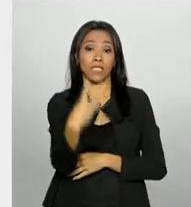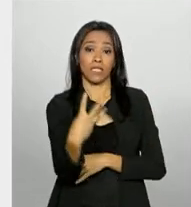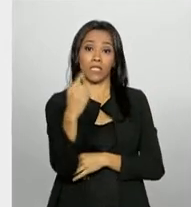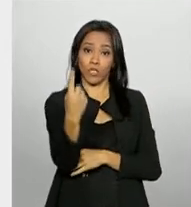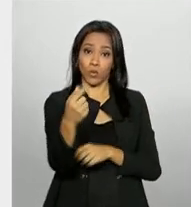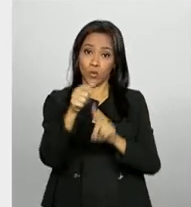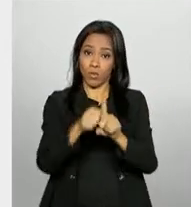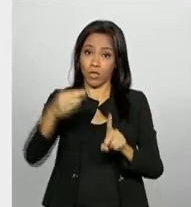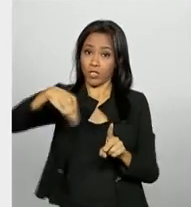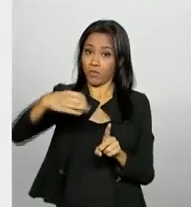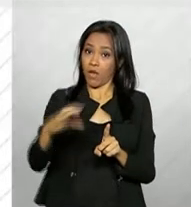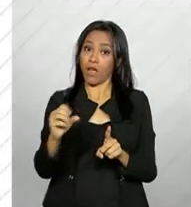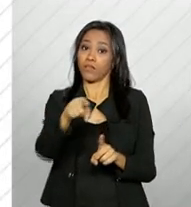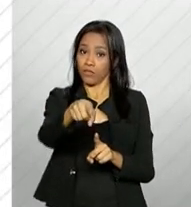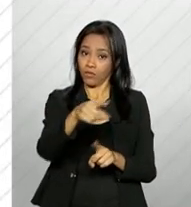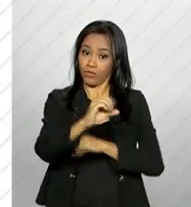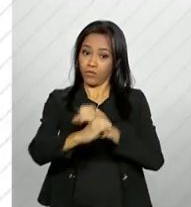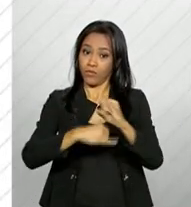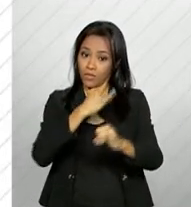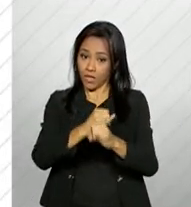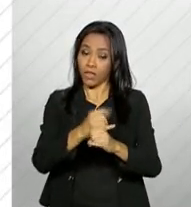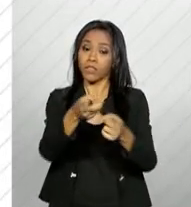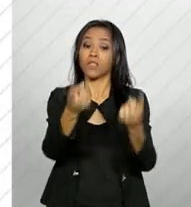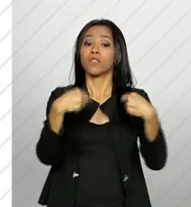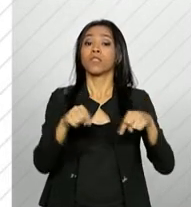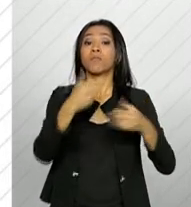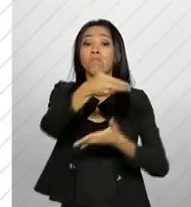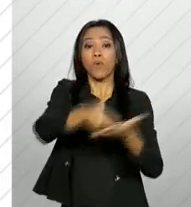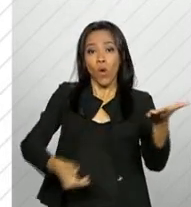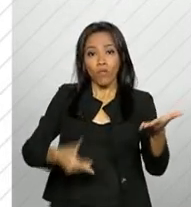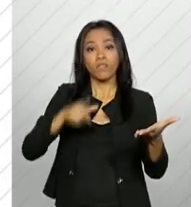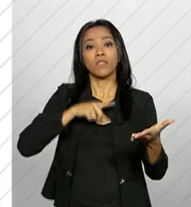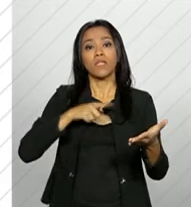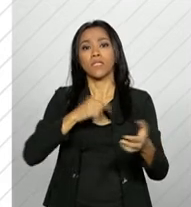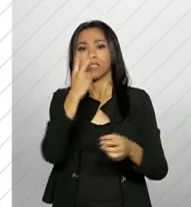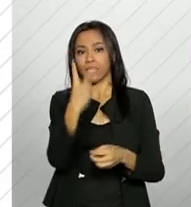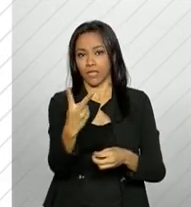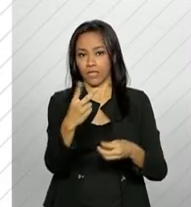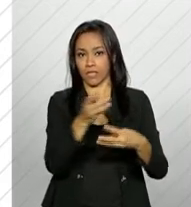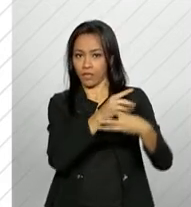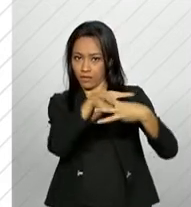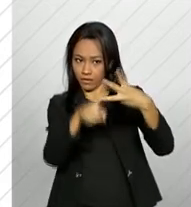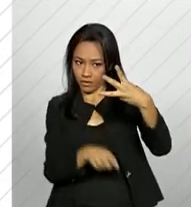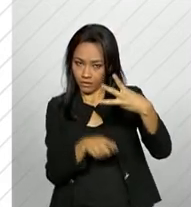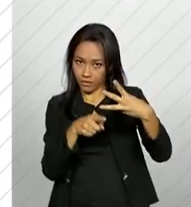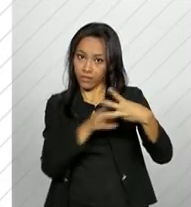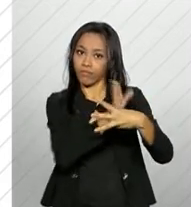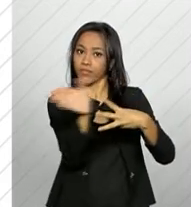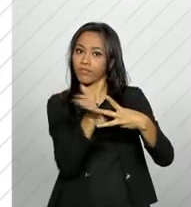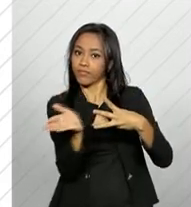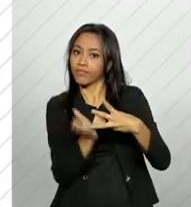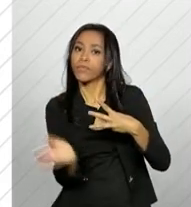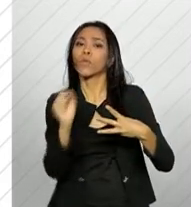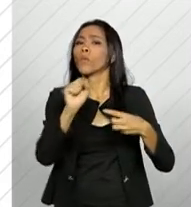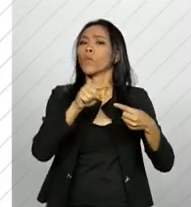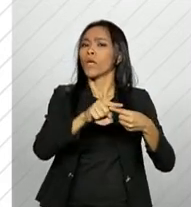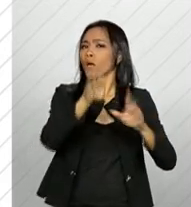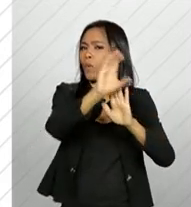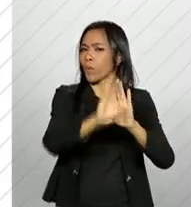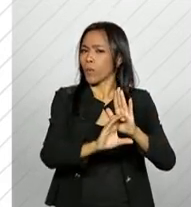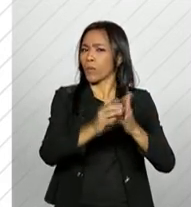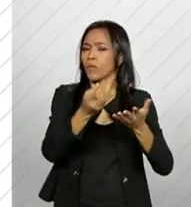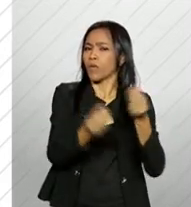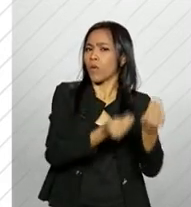no site da olimpíada as provas são divididas em três níveis levando em consideração o currículo